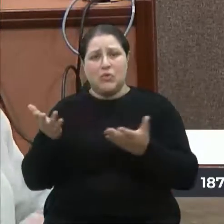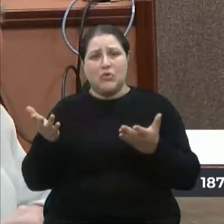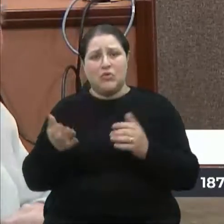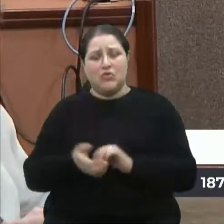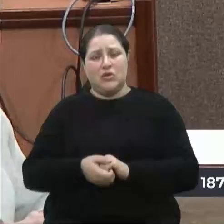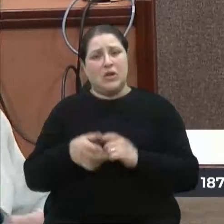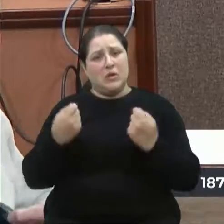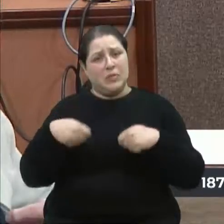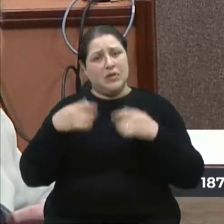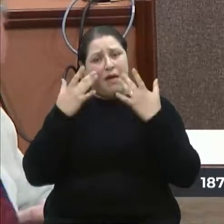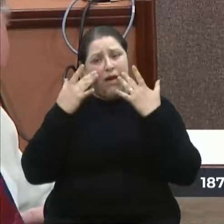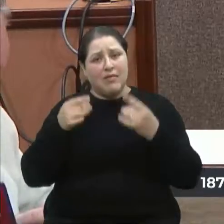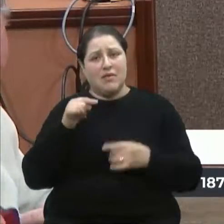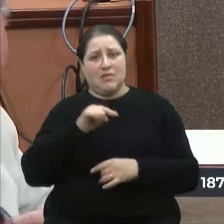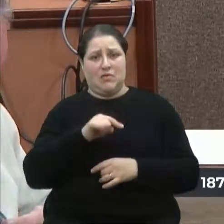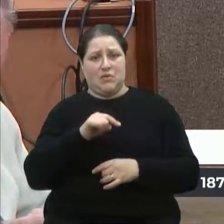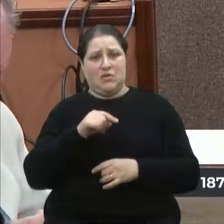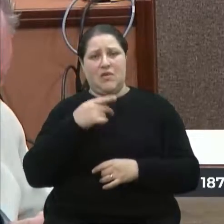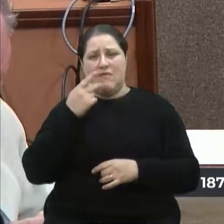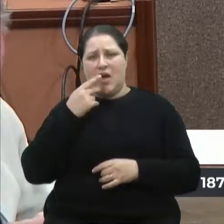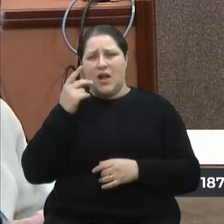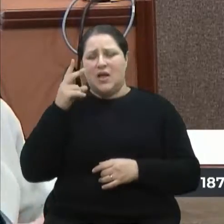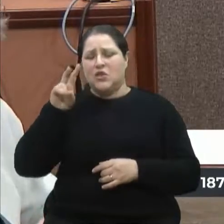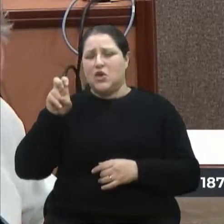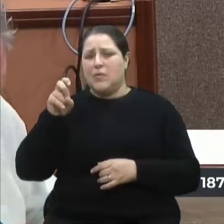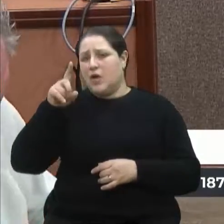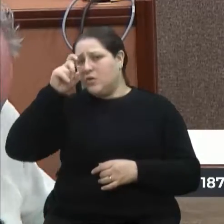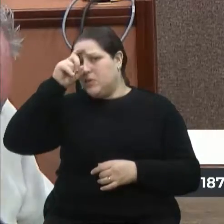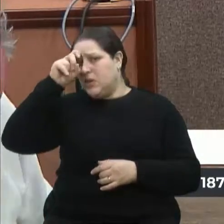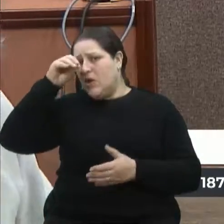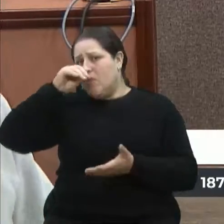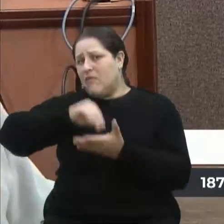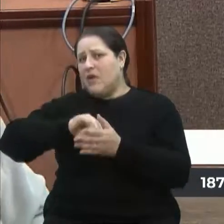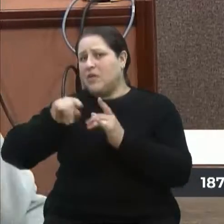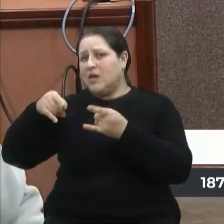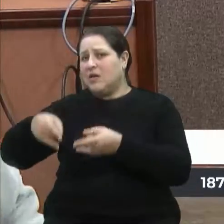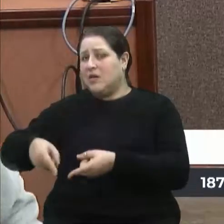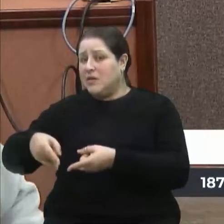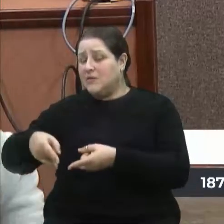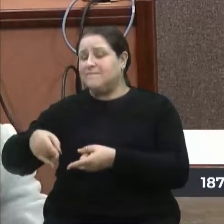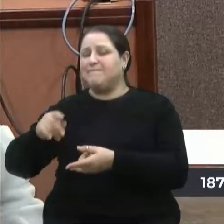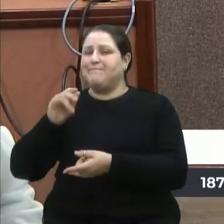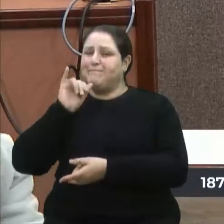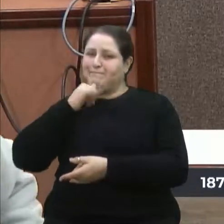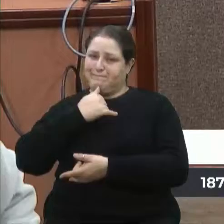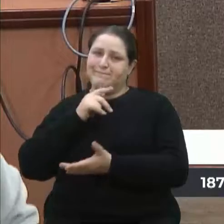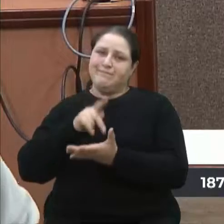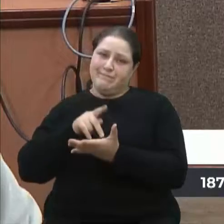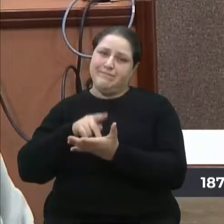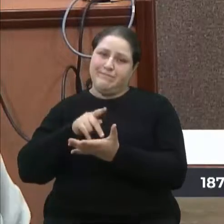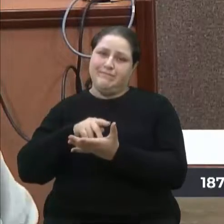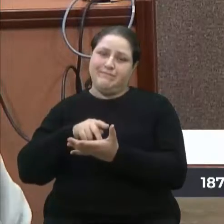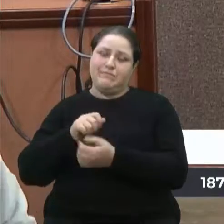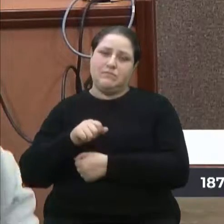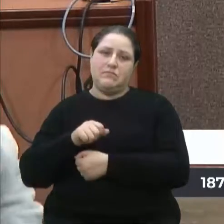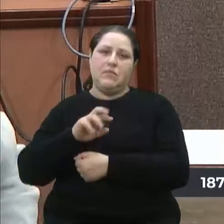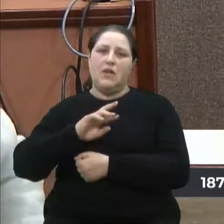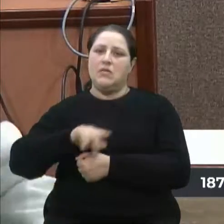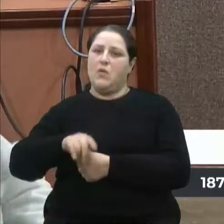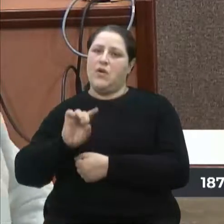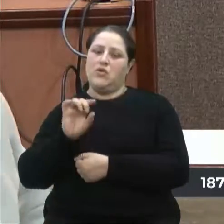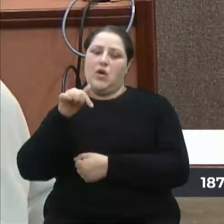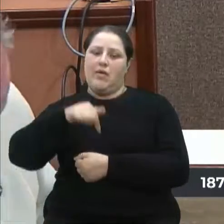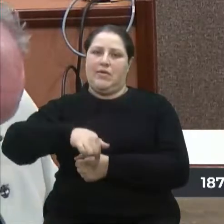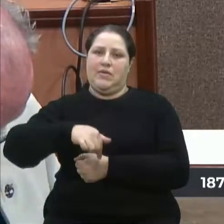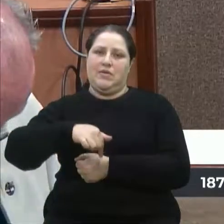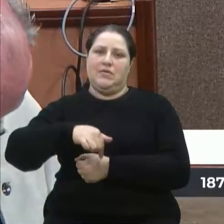estar atento a isso. Quando a gente fala sobre a questão da falta de leitos, que infelizmente é uma realidade e que não é só nossa, a